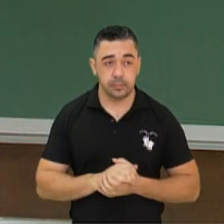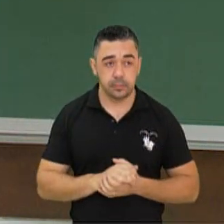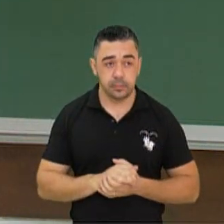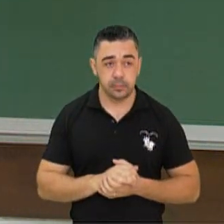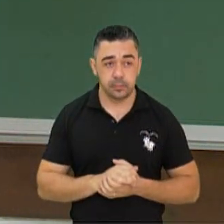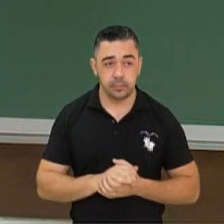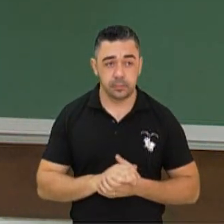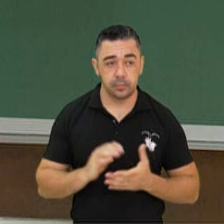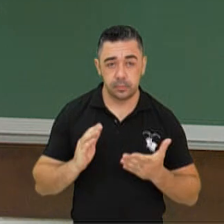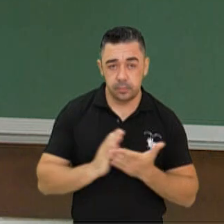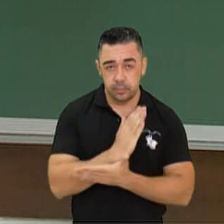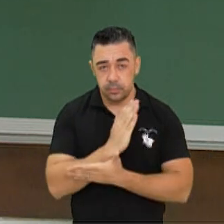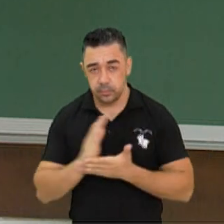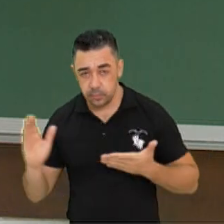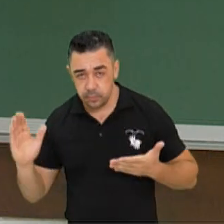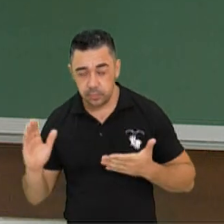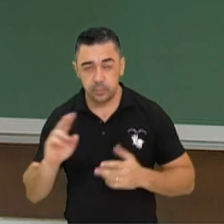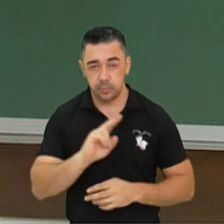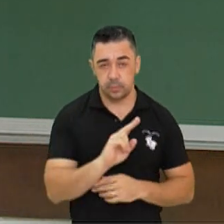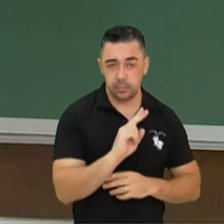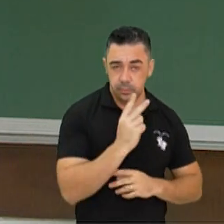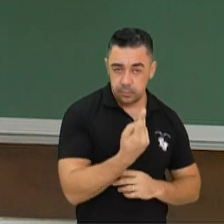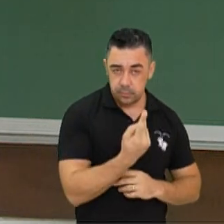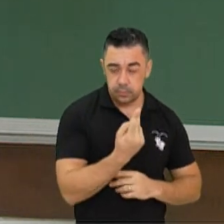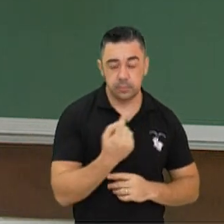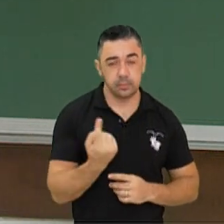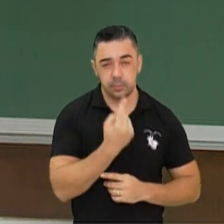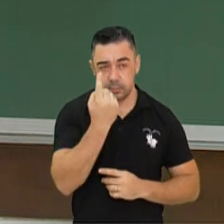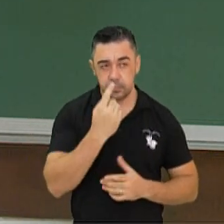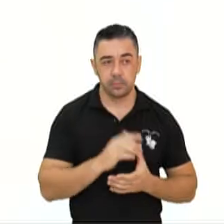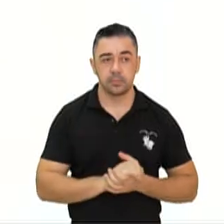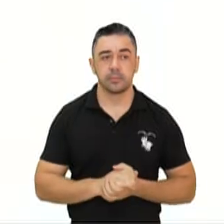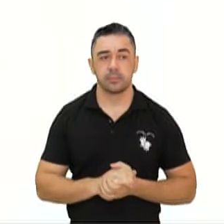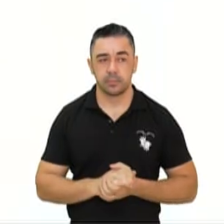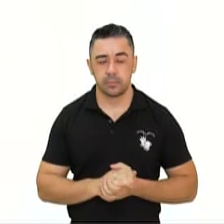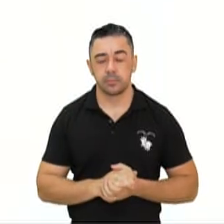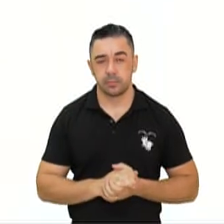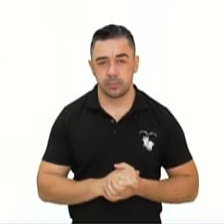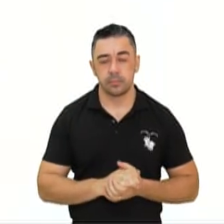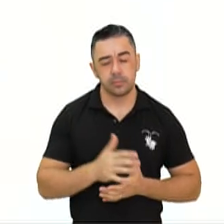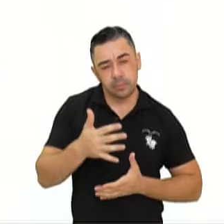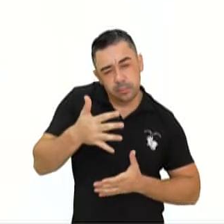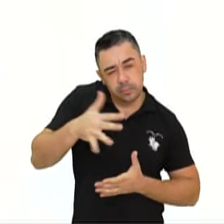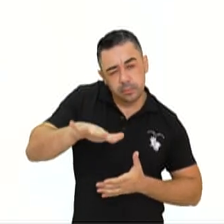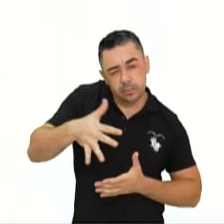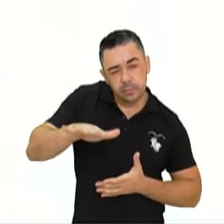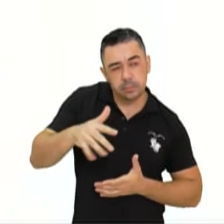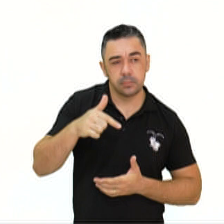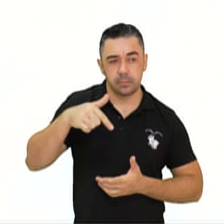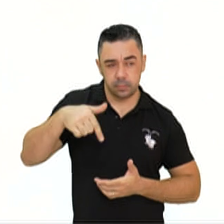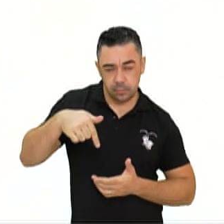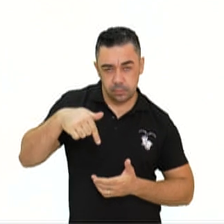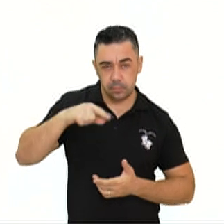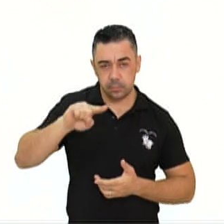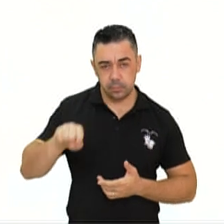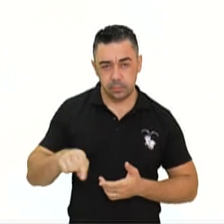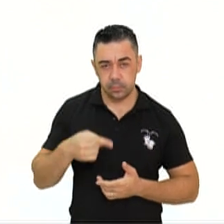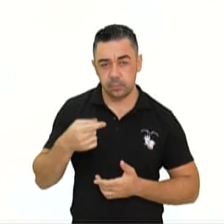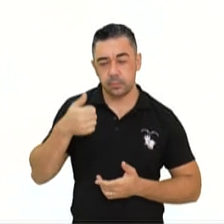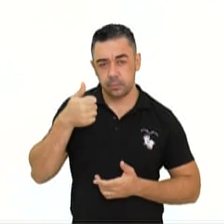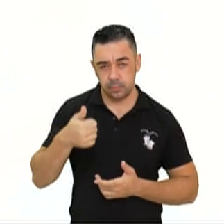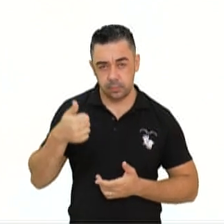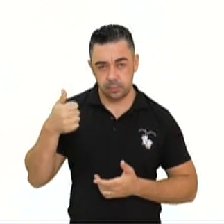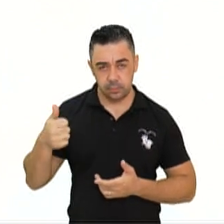e isolo esse H, que é a altura que nós estávamos procurando. Então, vai ser aproximadamente